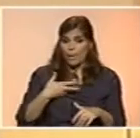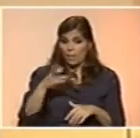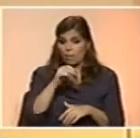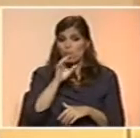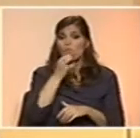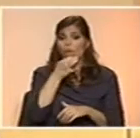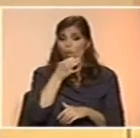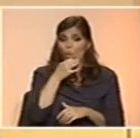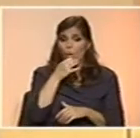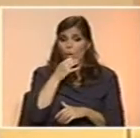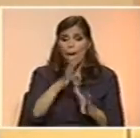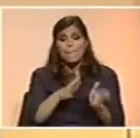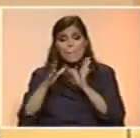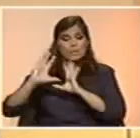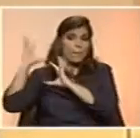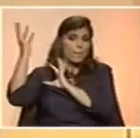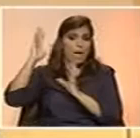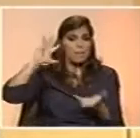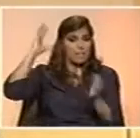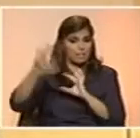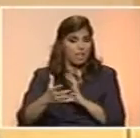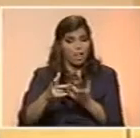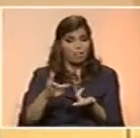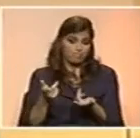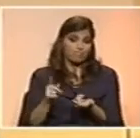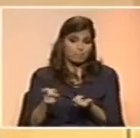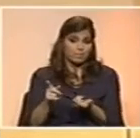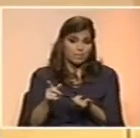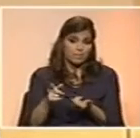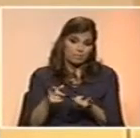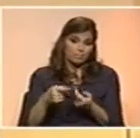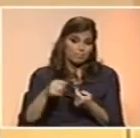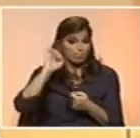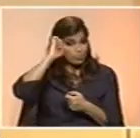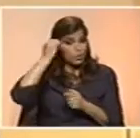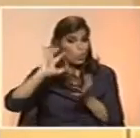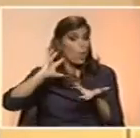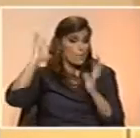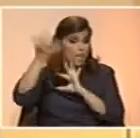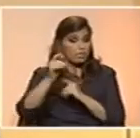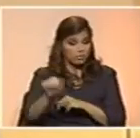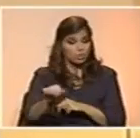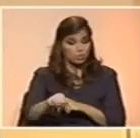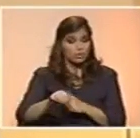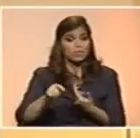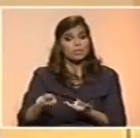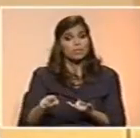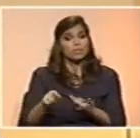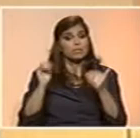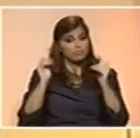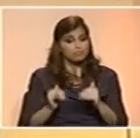parte ambiental, ou seja, um custo que vamos pagar a posteriori de outra forma. Portanto, sem dúvida que isso implica um custo muito